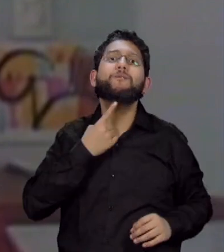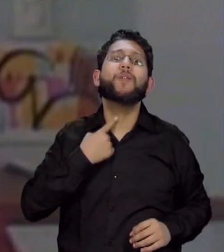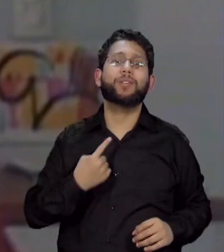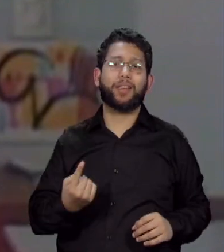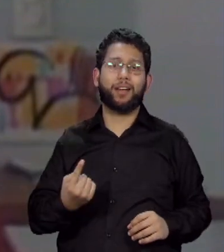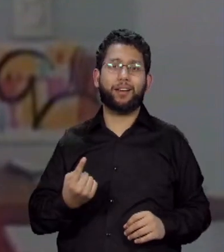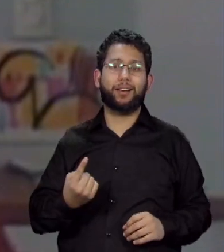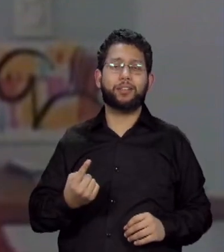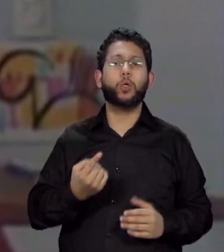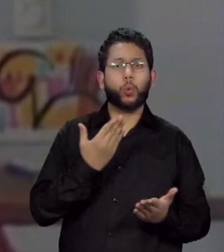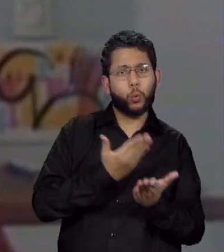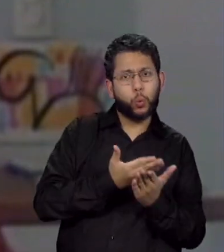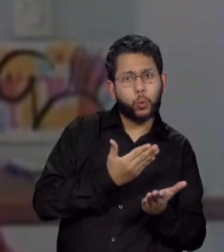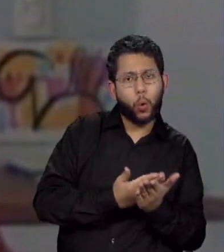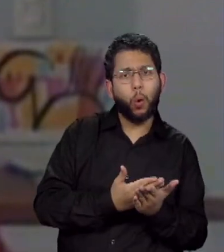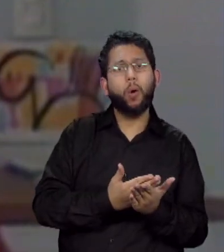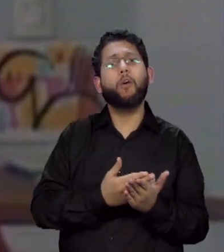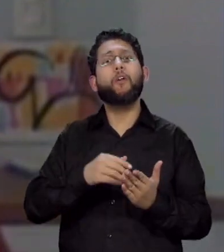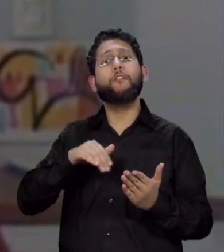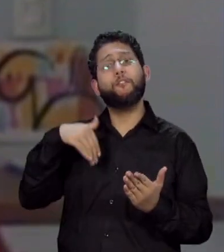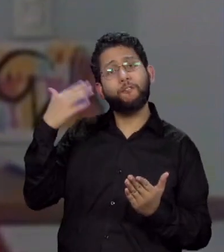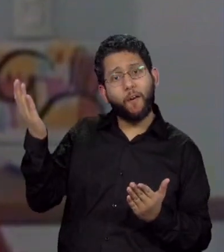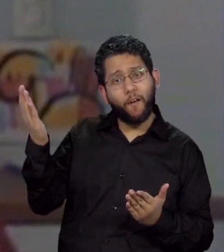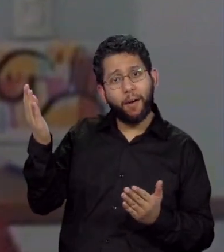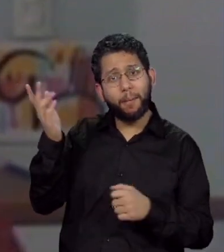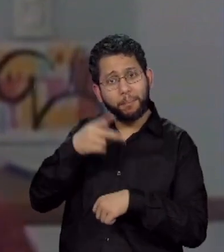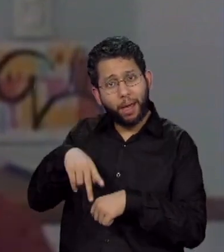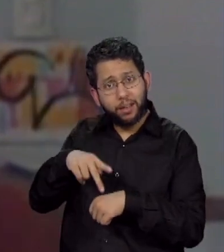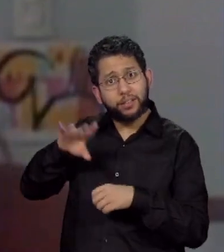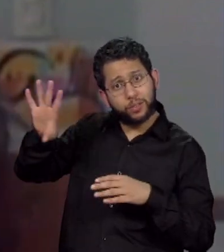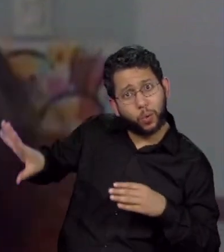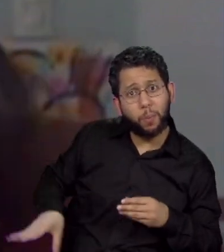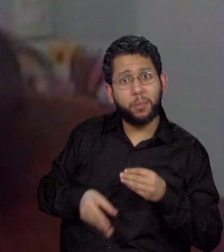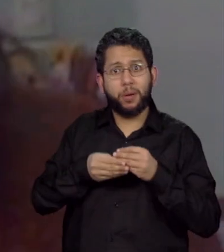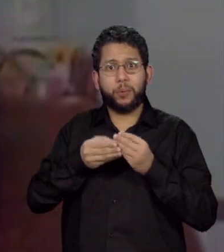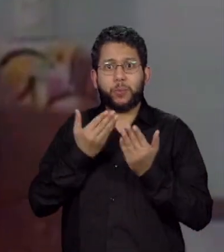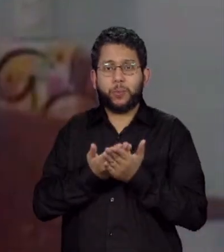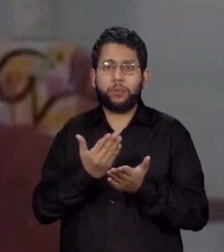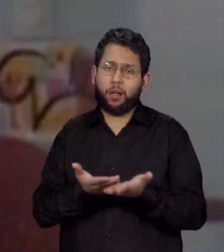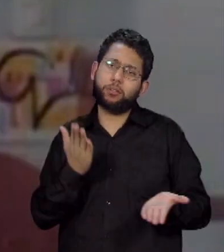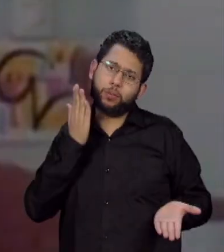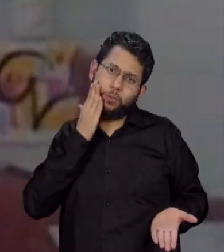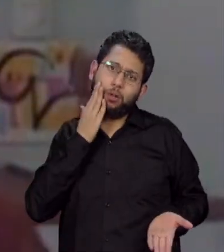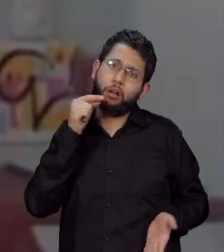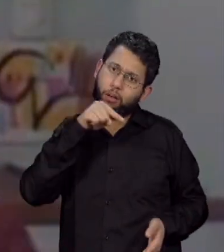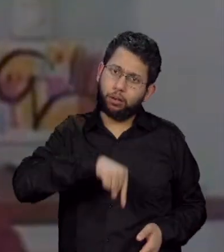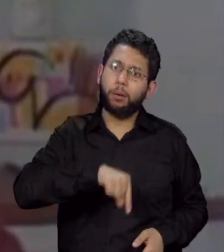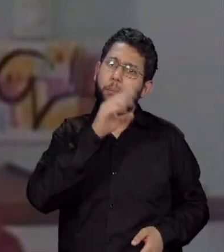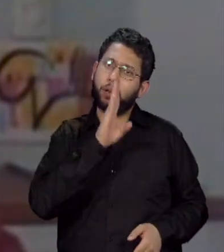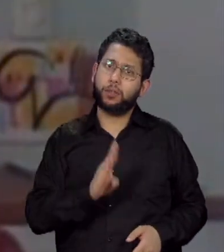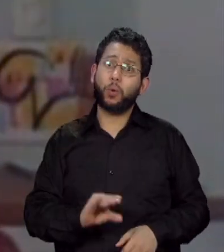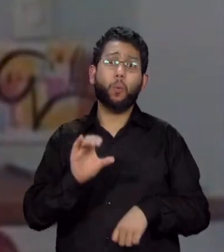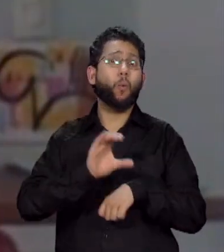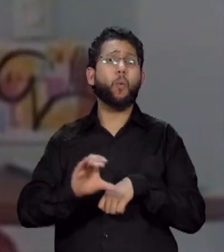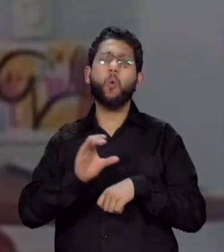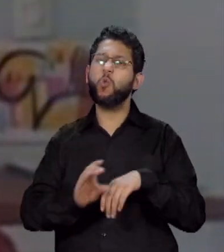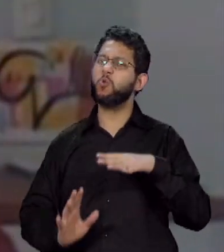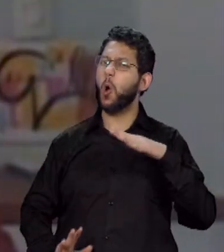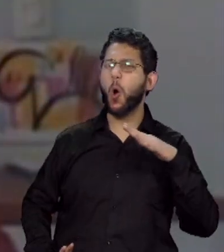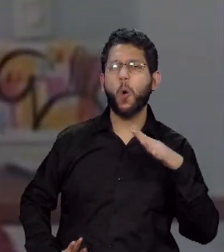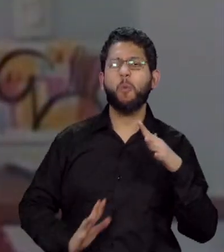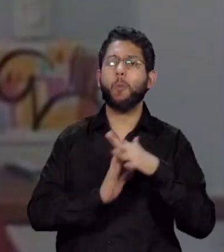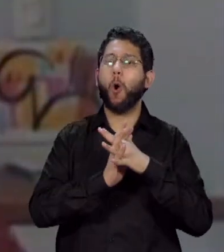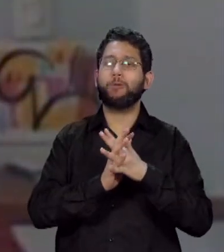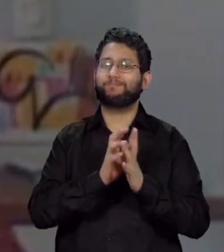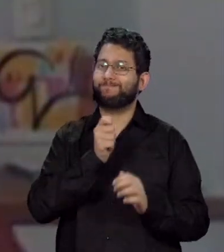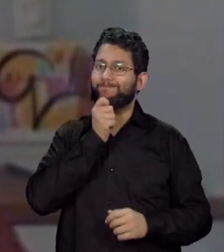uma complementação de formação fora do país, né? A gente sabe que a gente no país não tem cursos de alta capacitação,